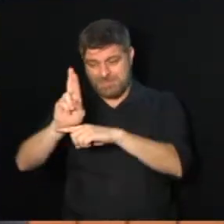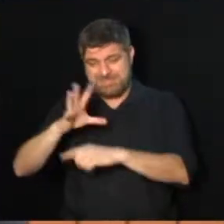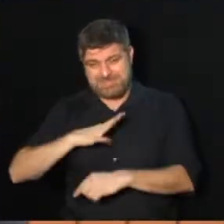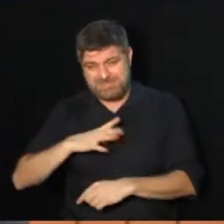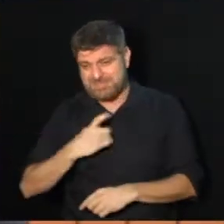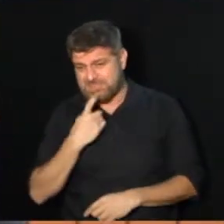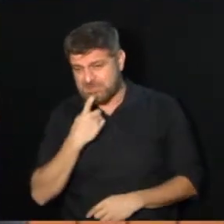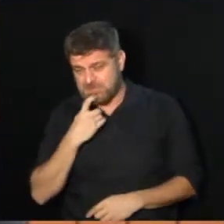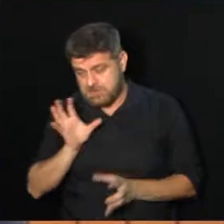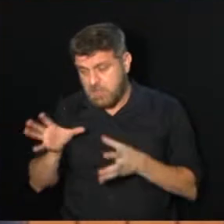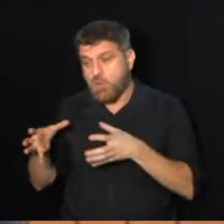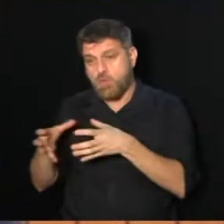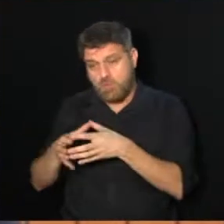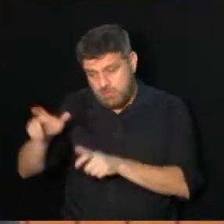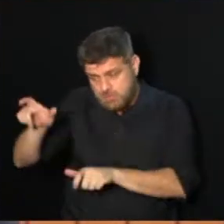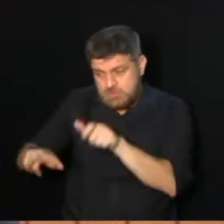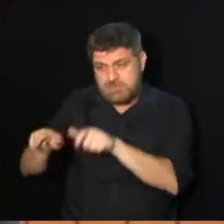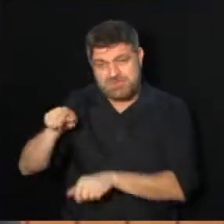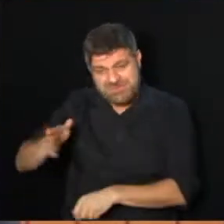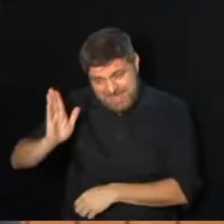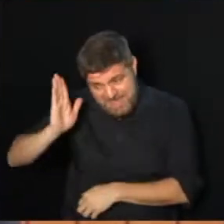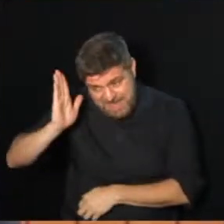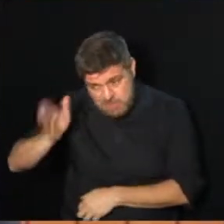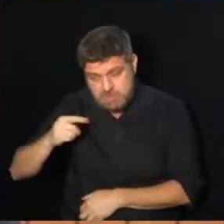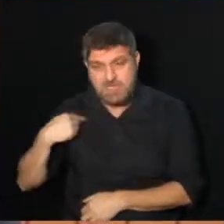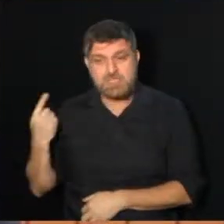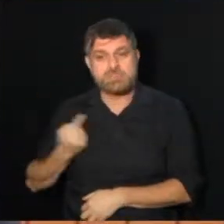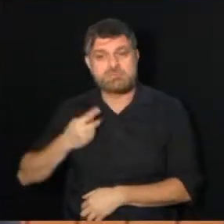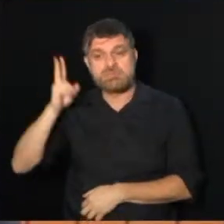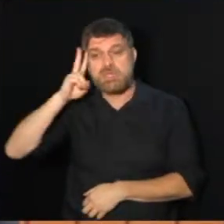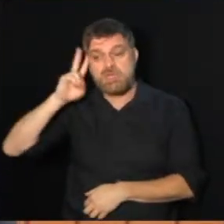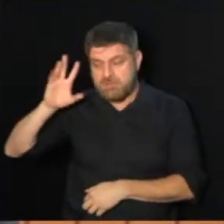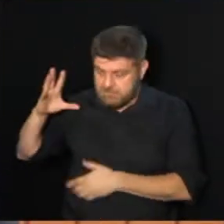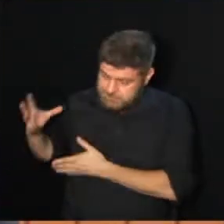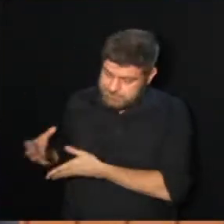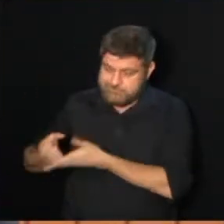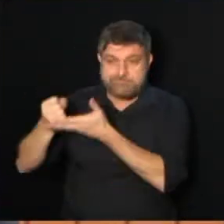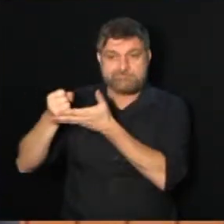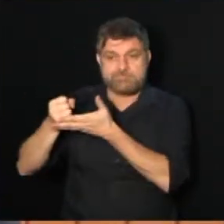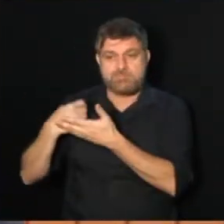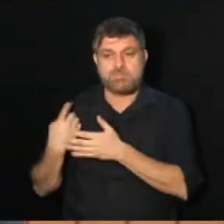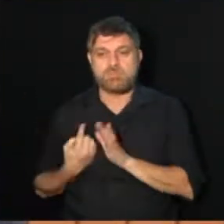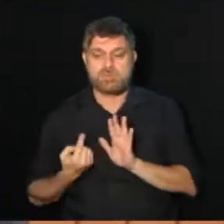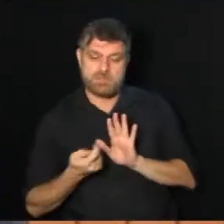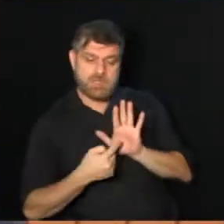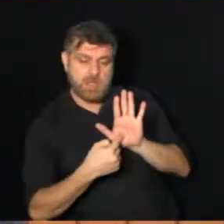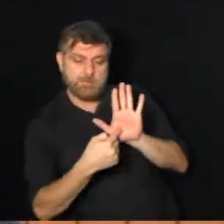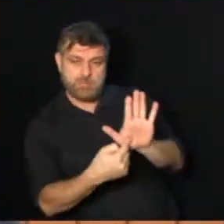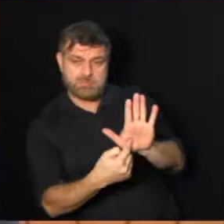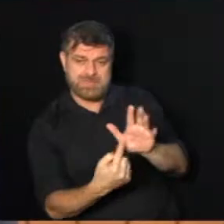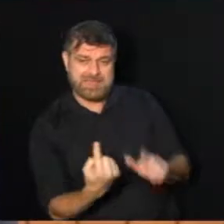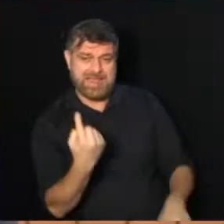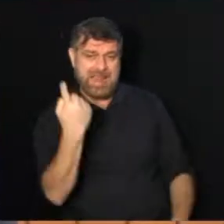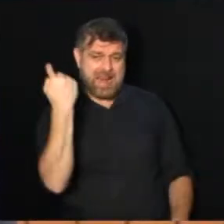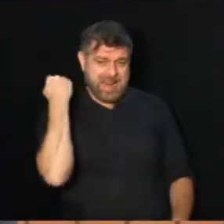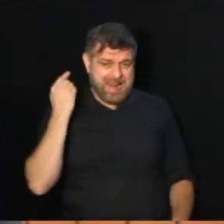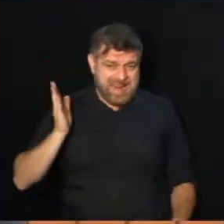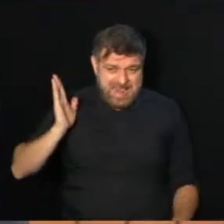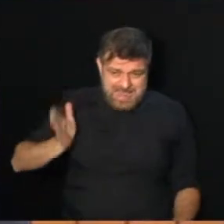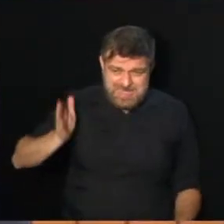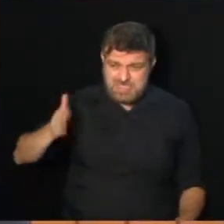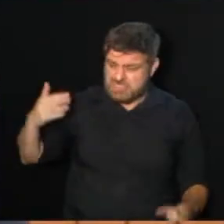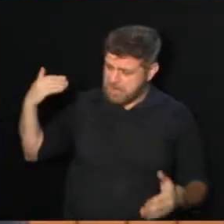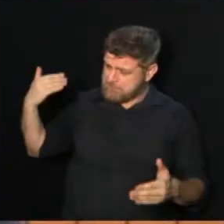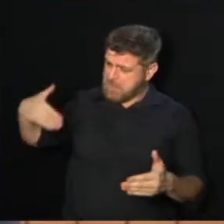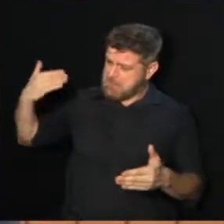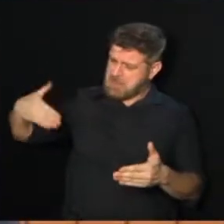enfim. É importante a gente resgatar isso, até para demonstrar, não é, um empenho que já vem